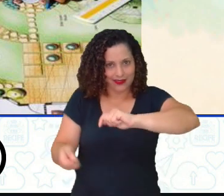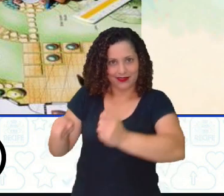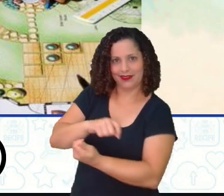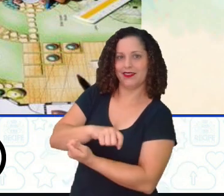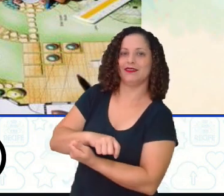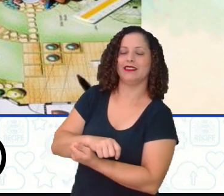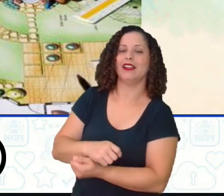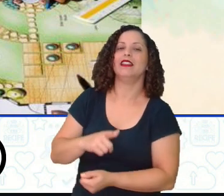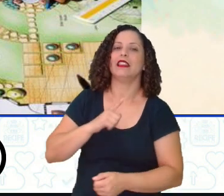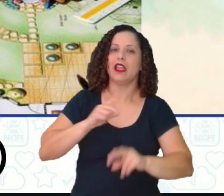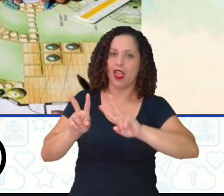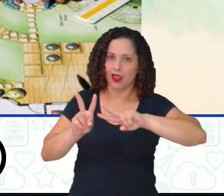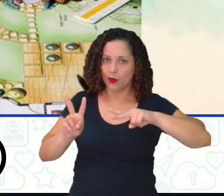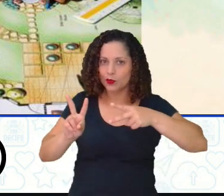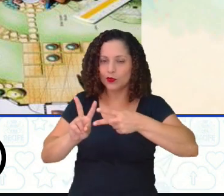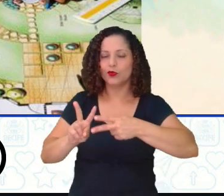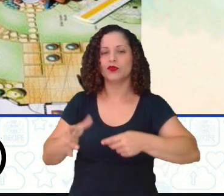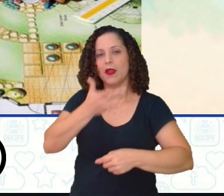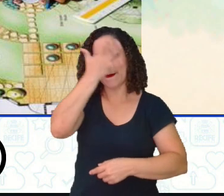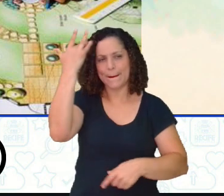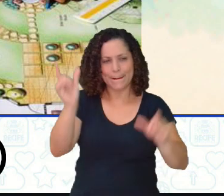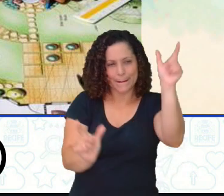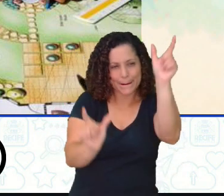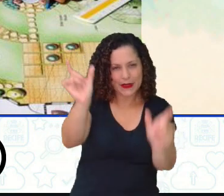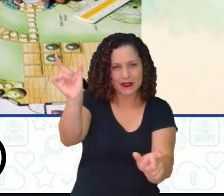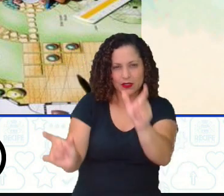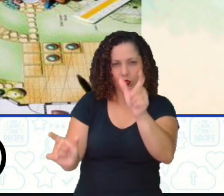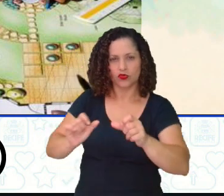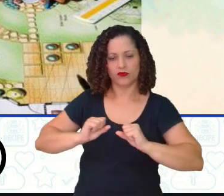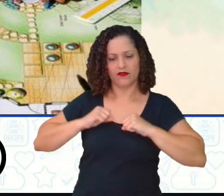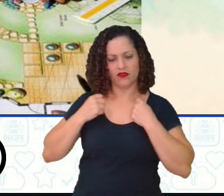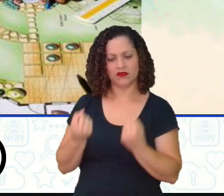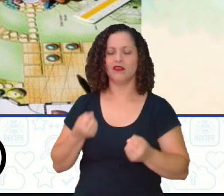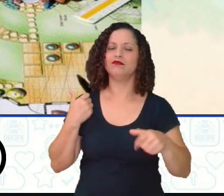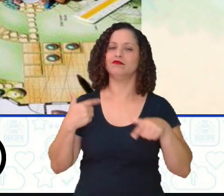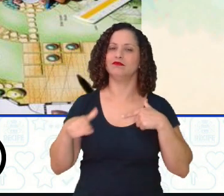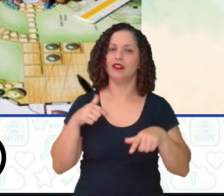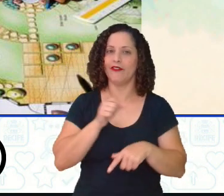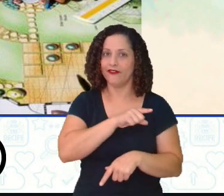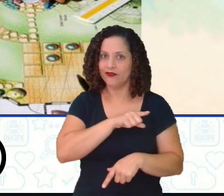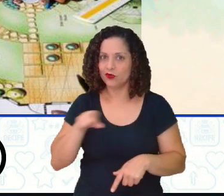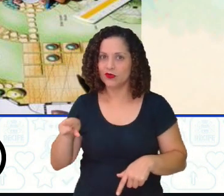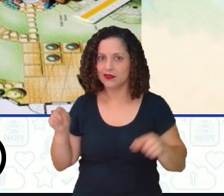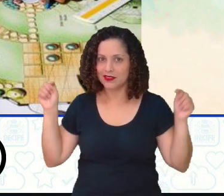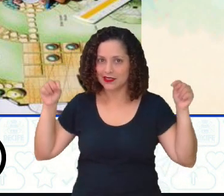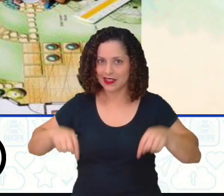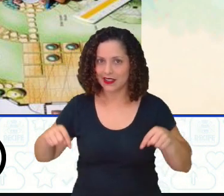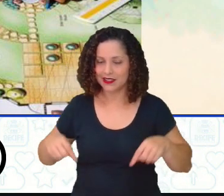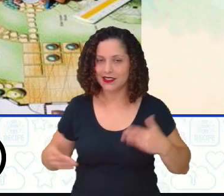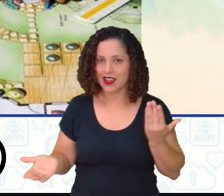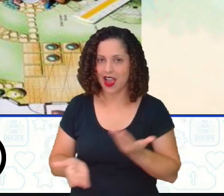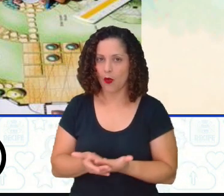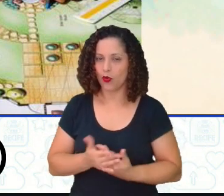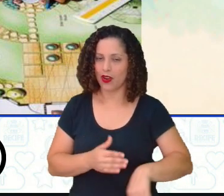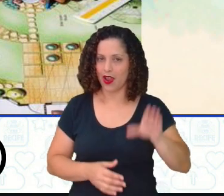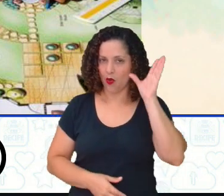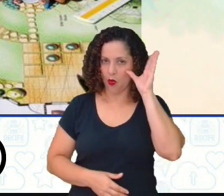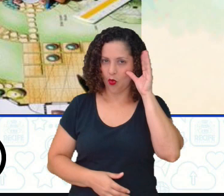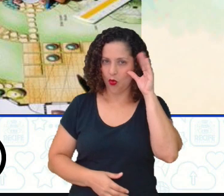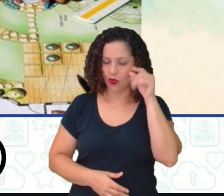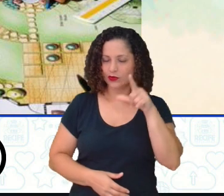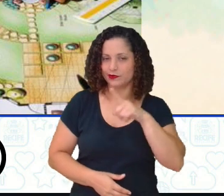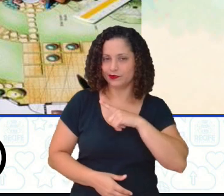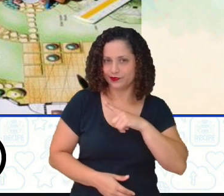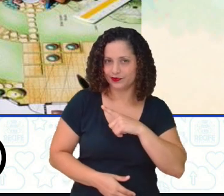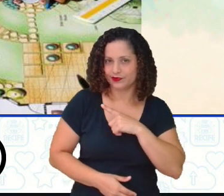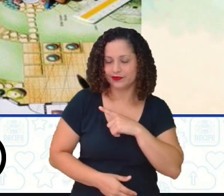gente, e existem profissionais que estão aí trabalhando. Será que vocês, depois de conhecer essa nossa aula, não terão curiosidade, né, de